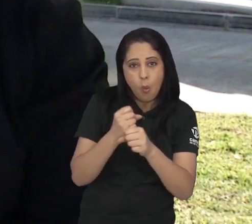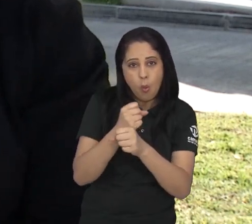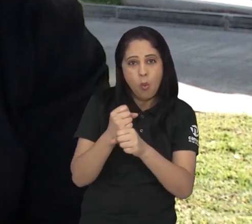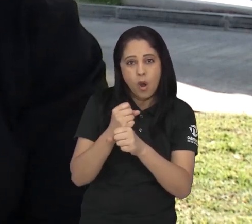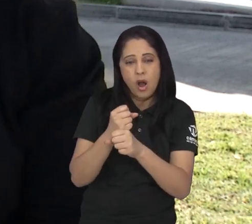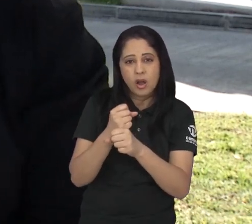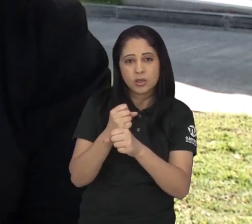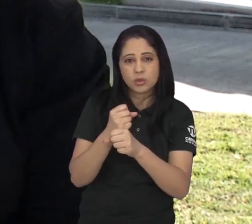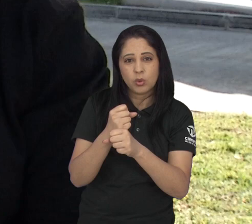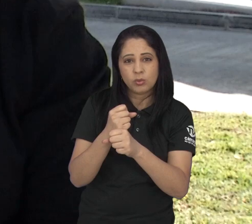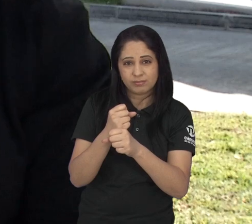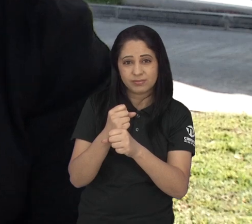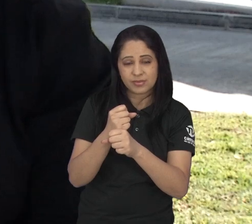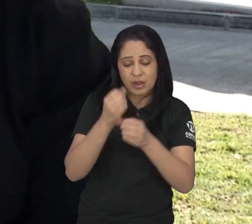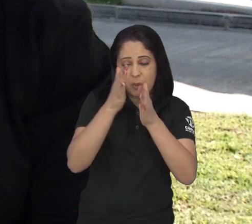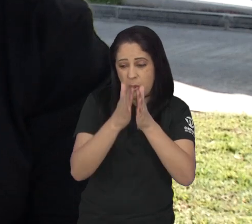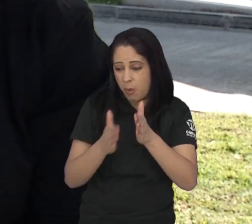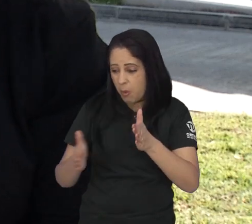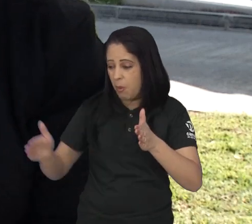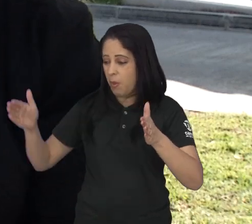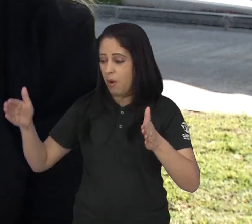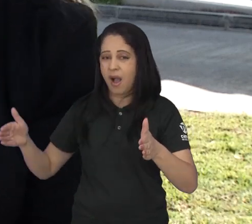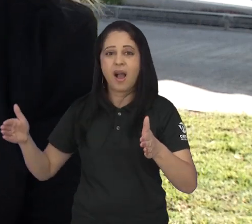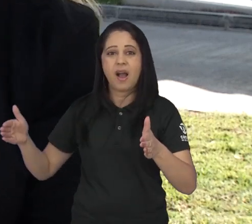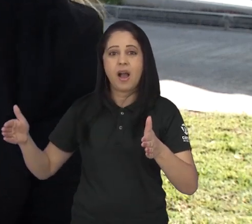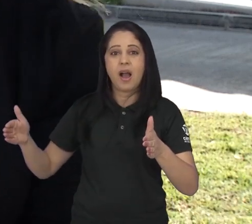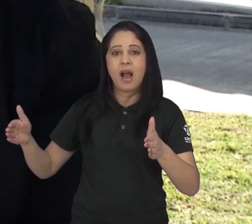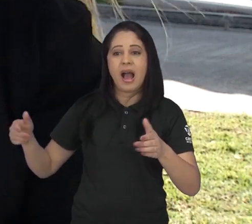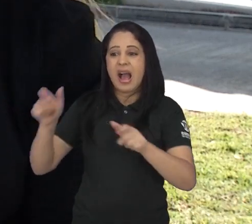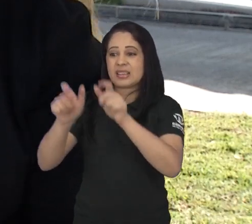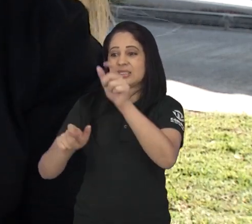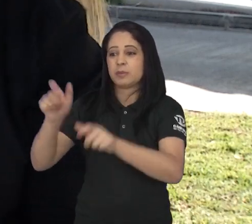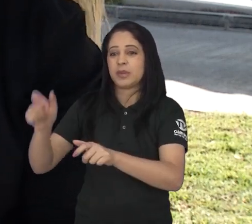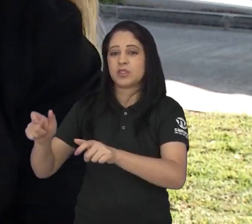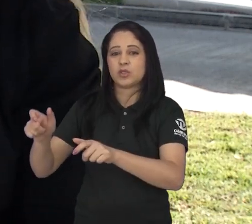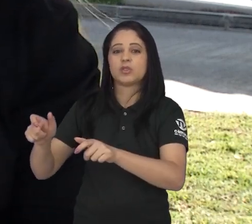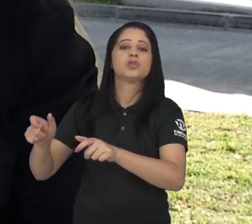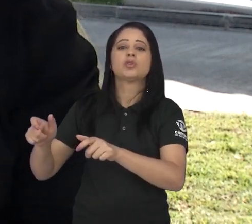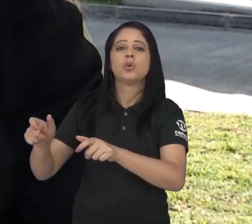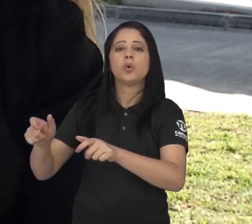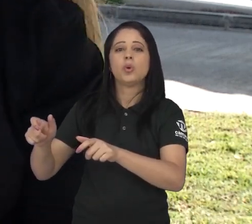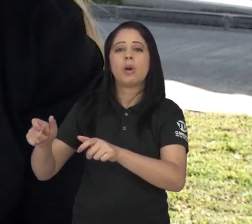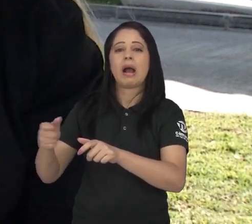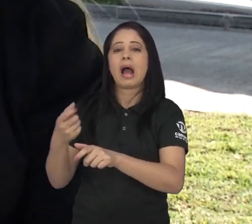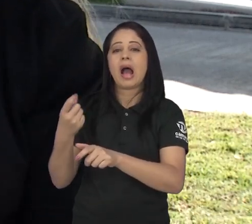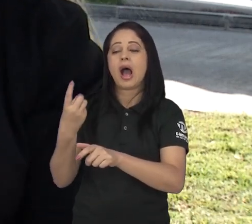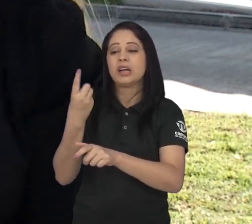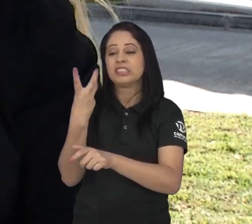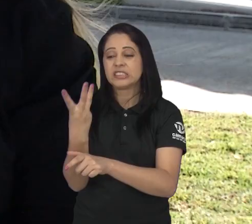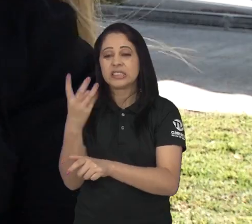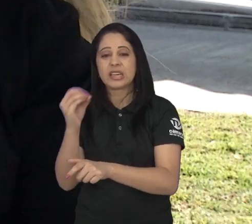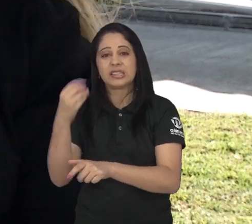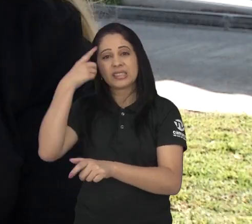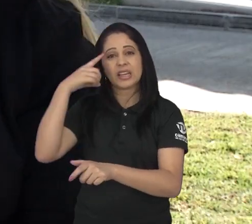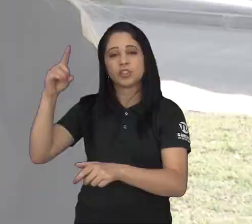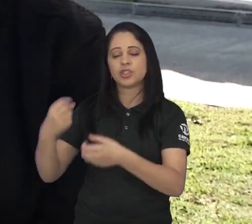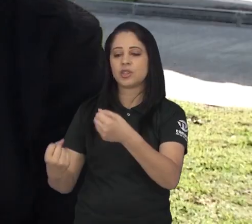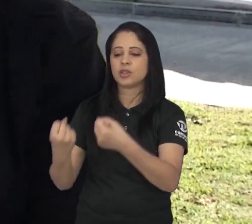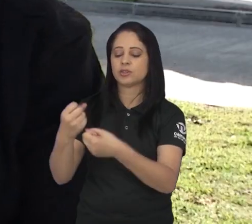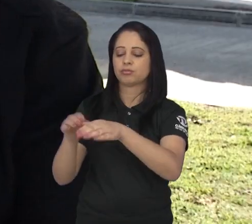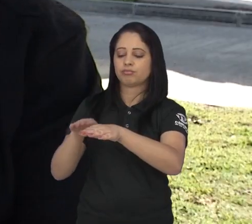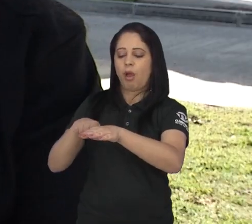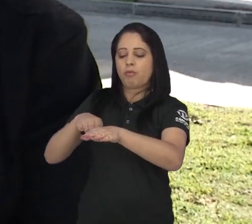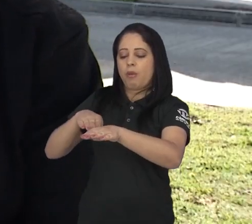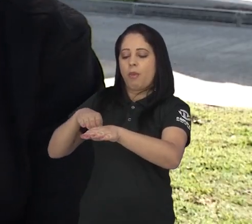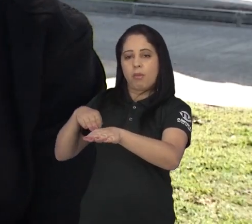o brasileiro fica preso 30 dias no trânsito então assim a gente trabalha 11 meses e um mês a gente fica preso no trânsito